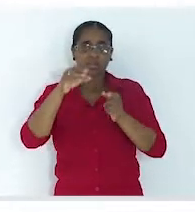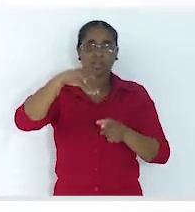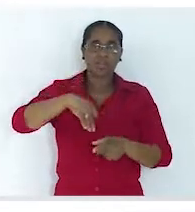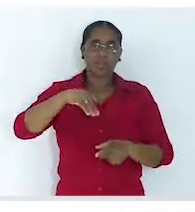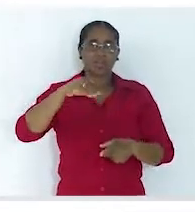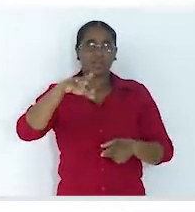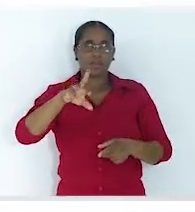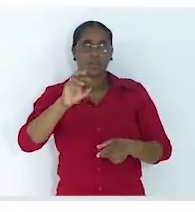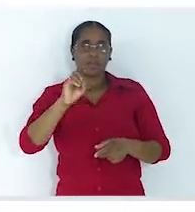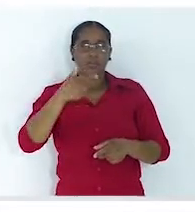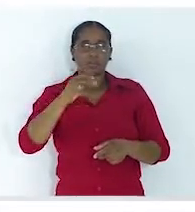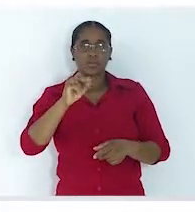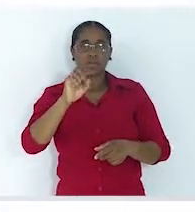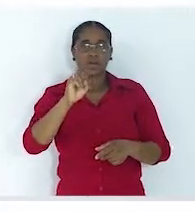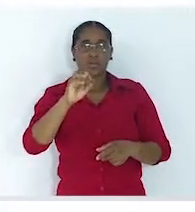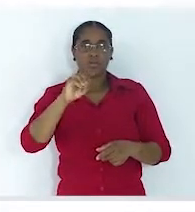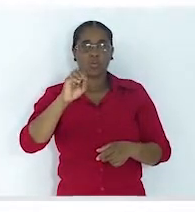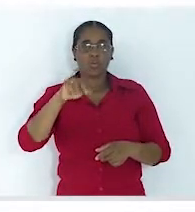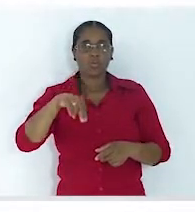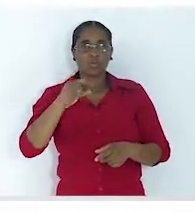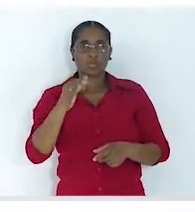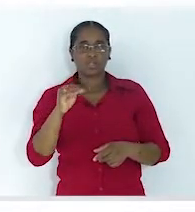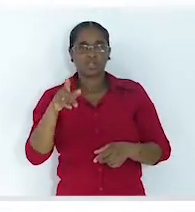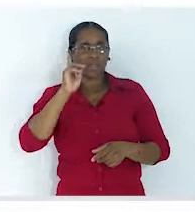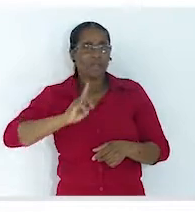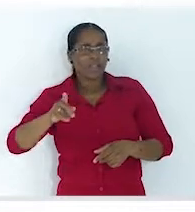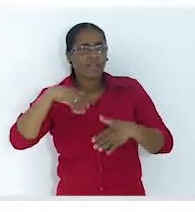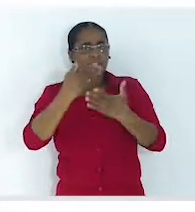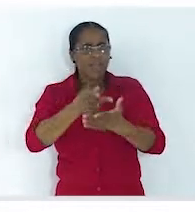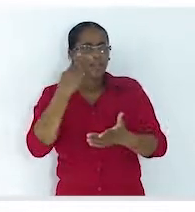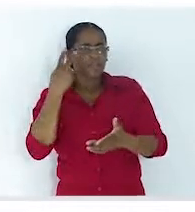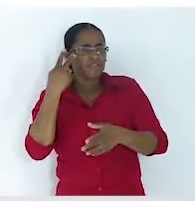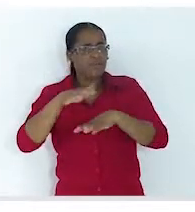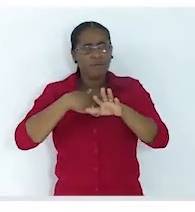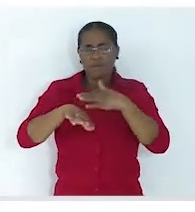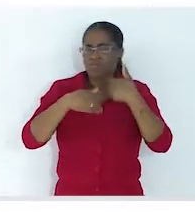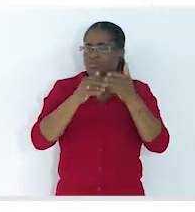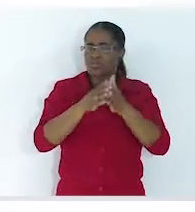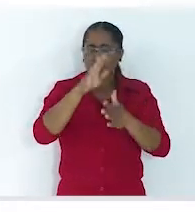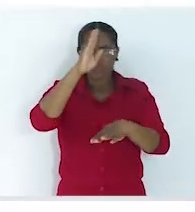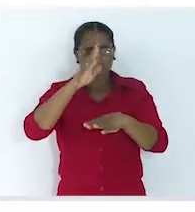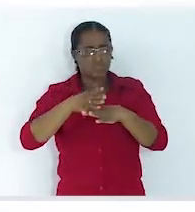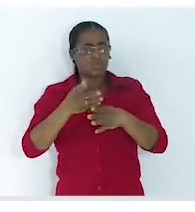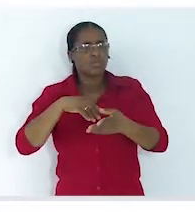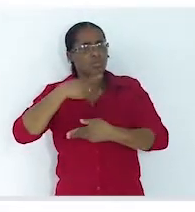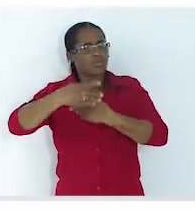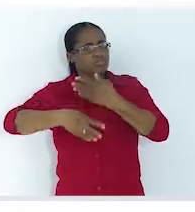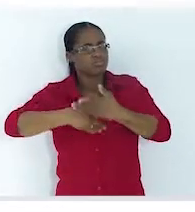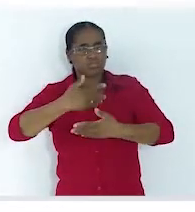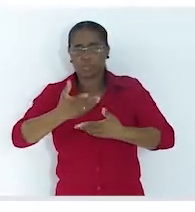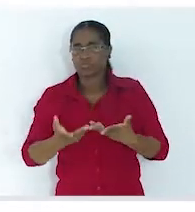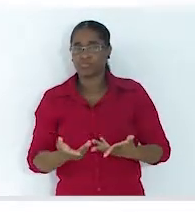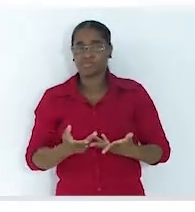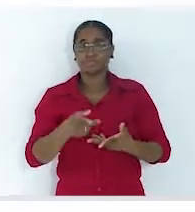a vida. É ela que vai fazer todo o desenrolar do acontecimento. E à volta